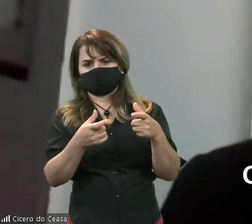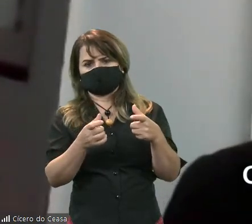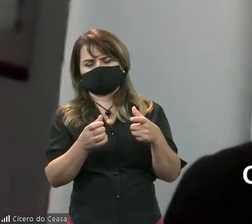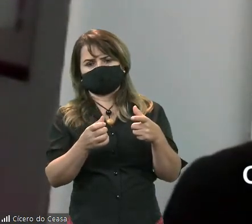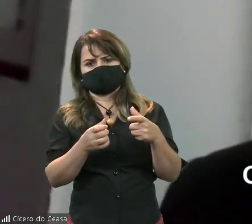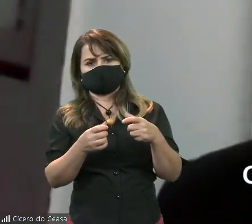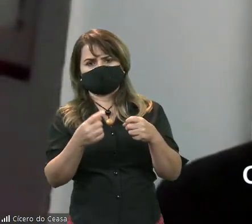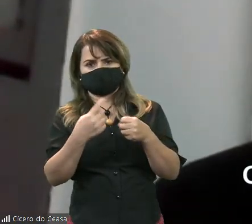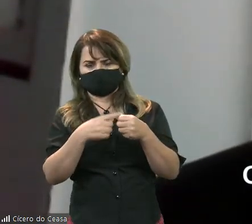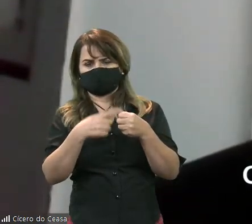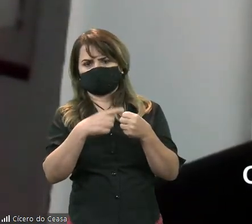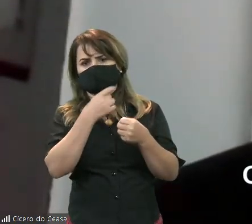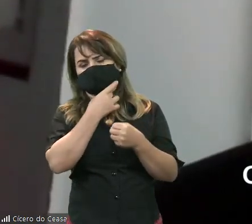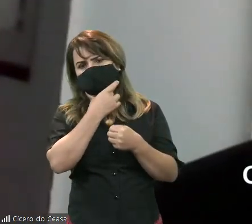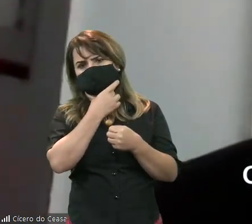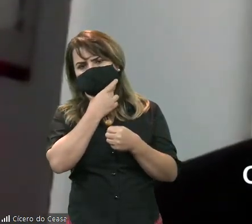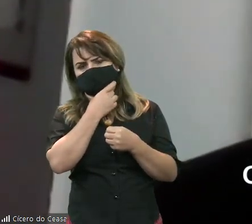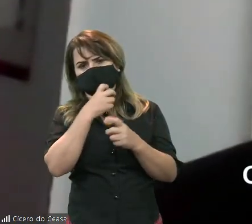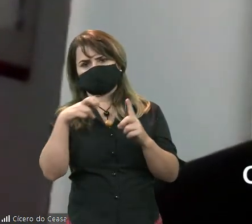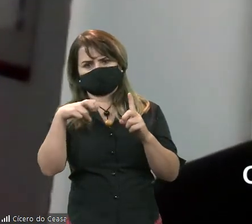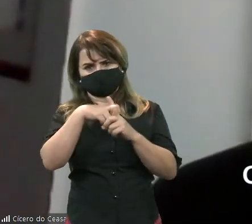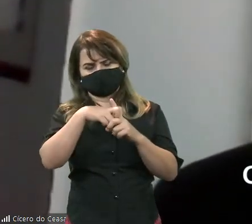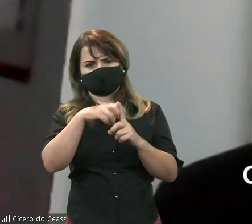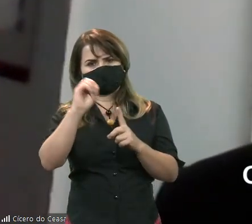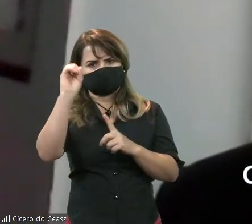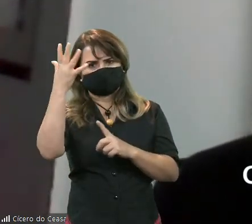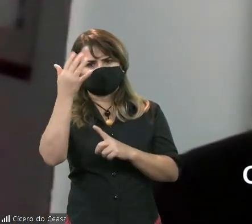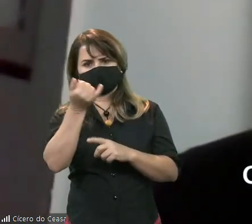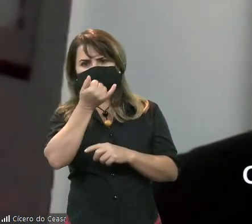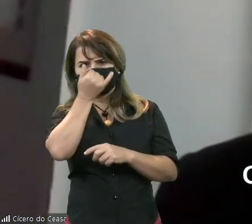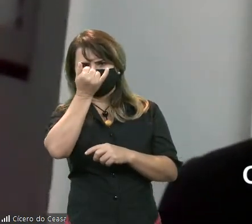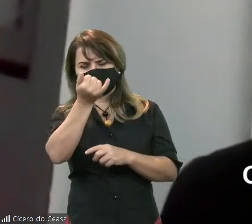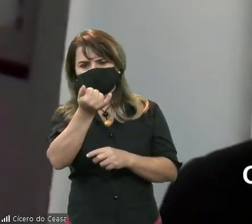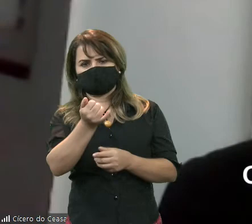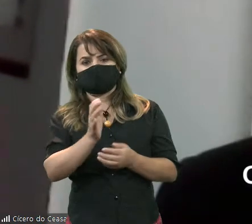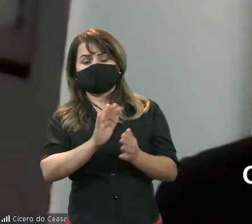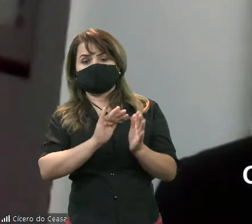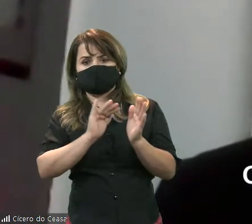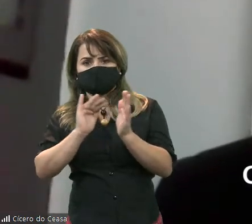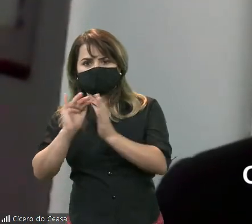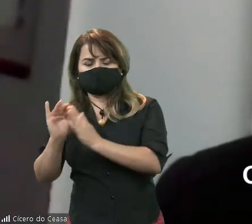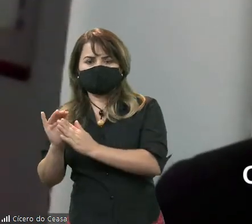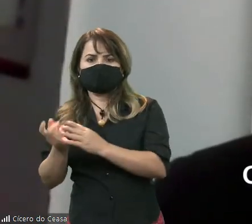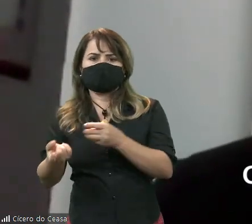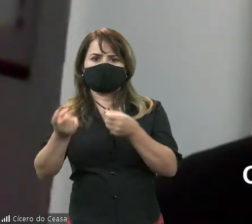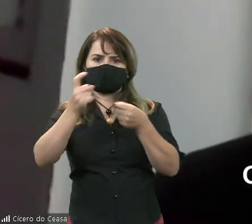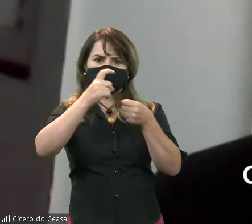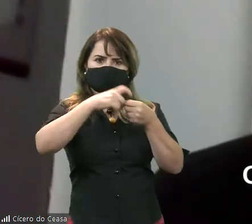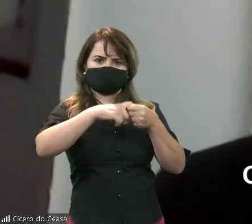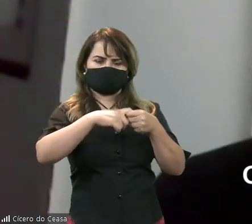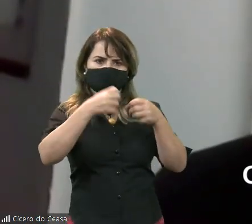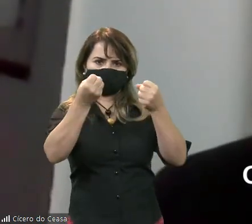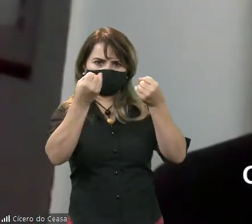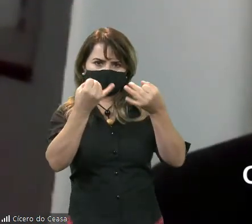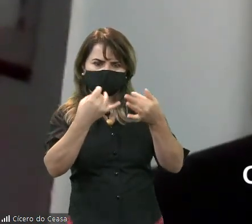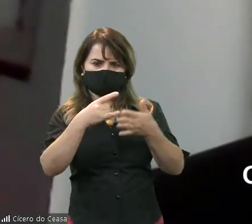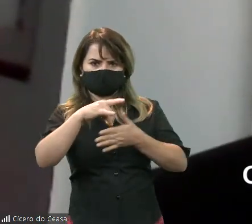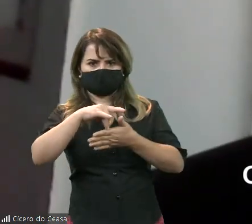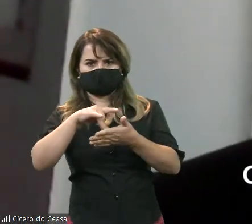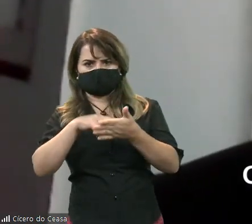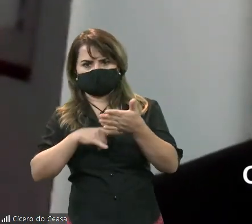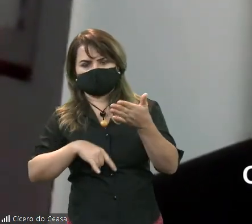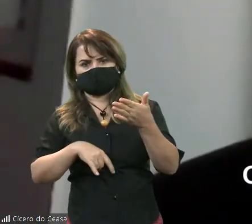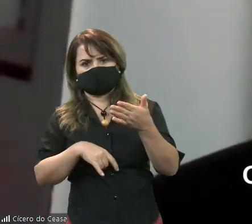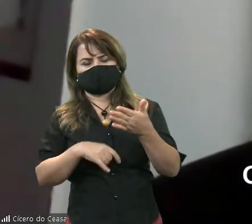nossa cidade mais uma vez, naquele local. Mas voltando ao projeto, e cumprimento o vereador Albuquerque pela bela